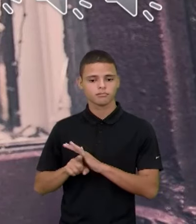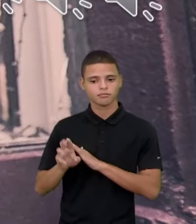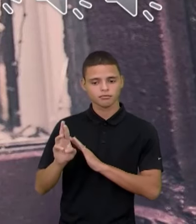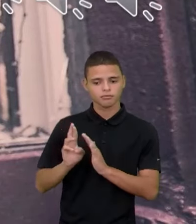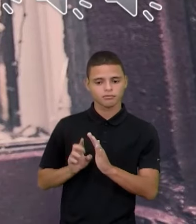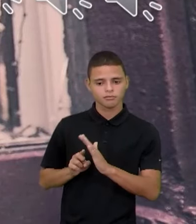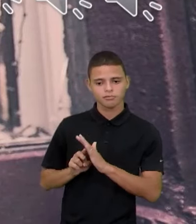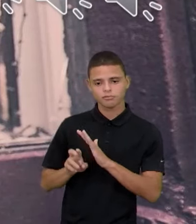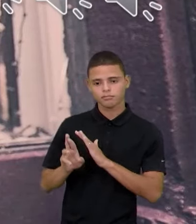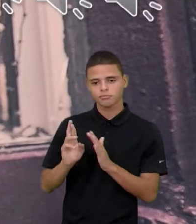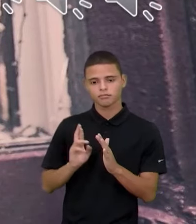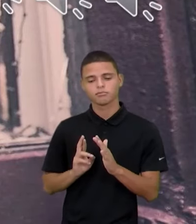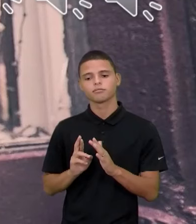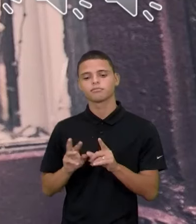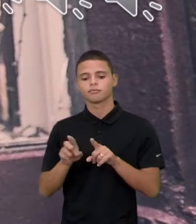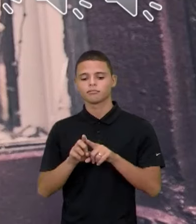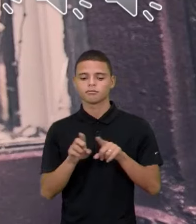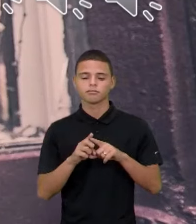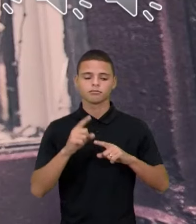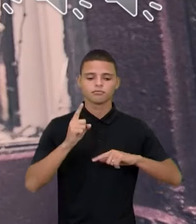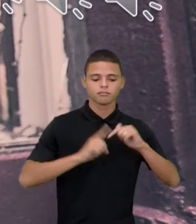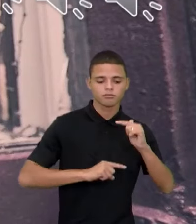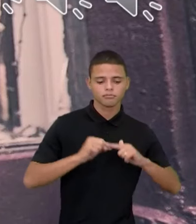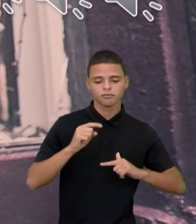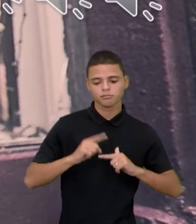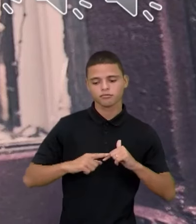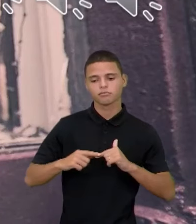resposta. Então um instrumento toca lá um